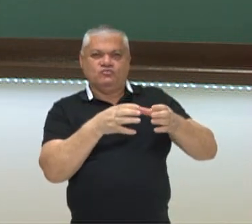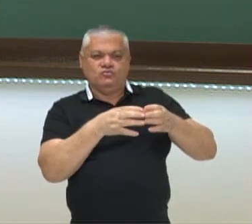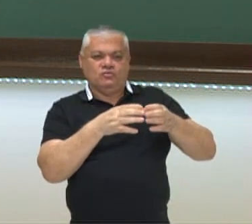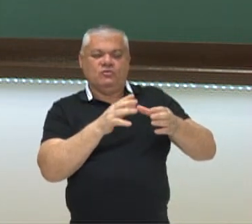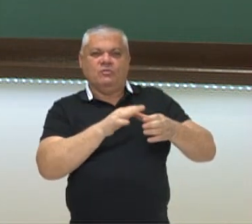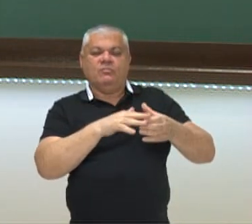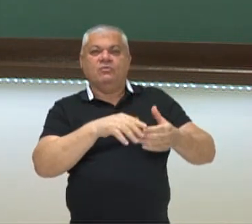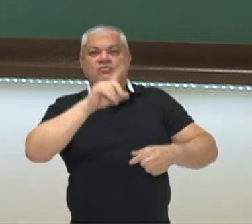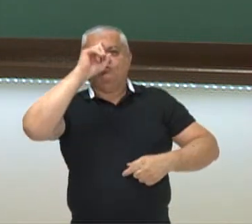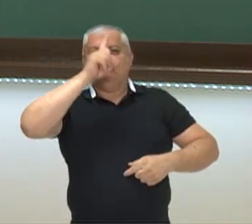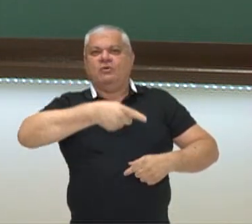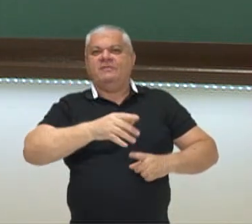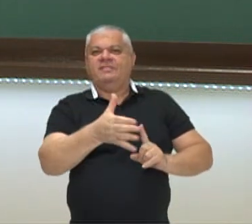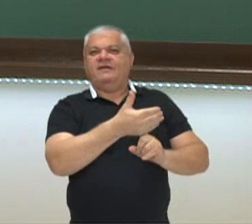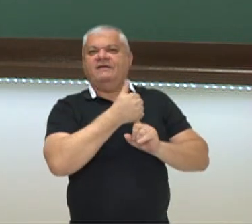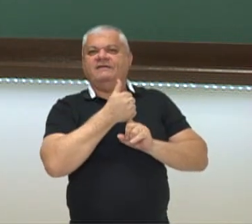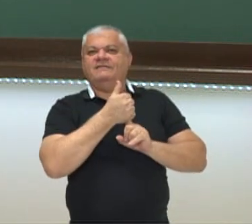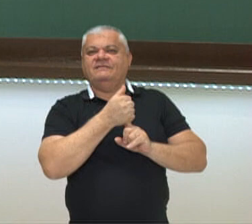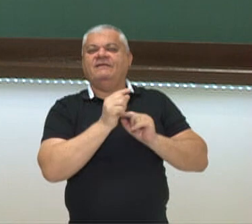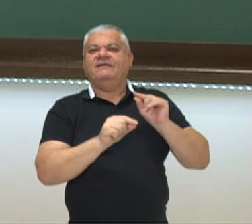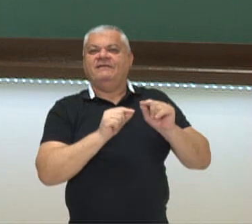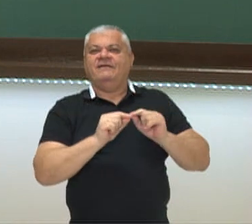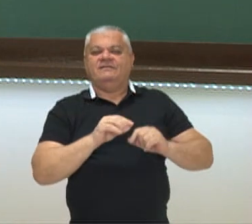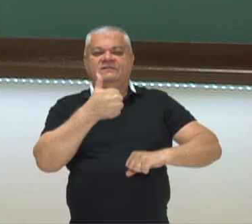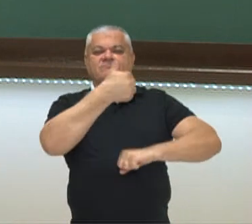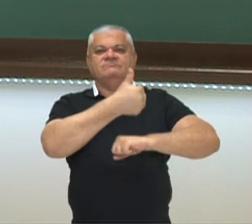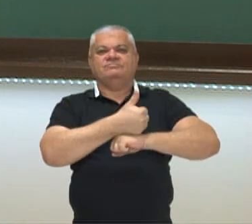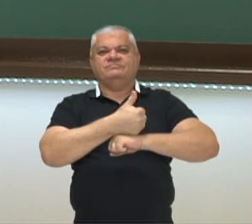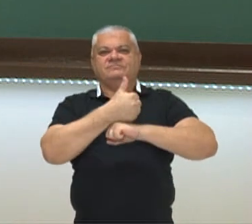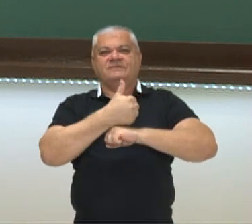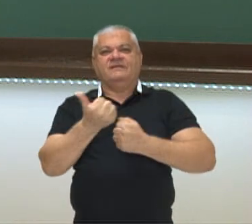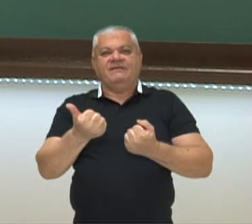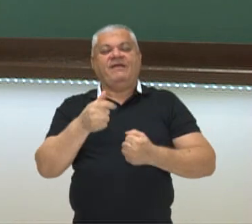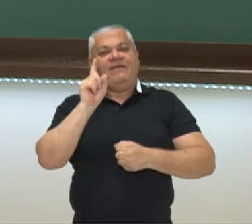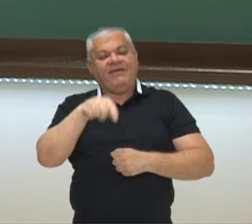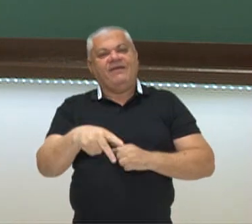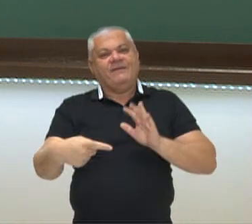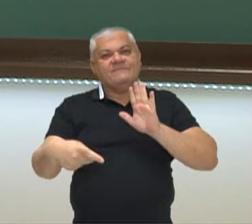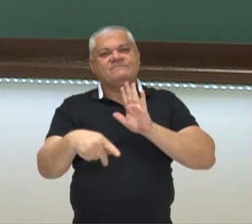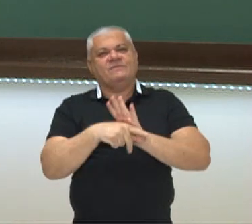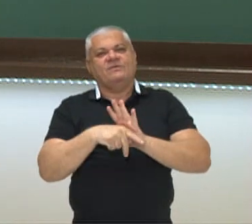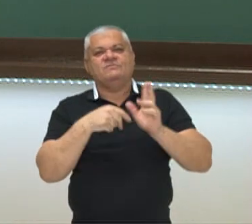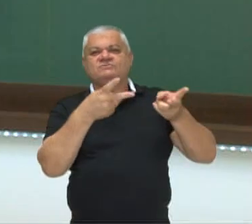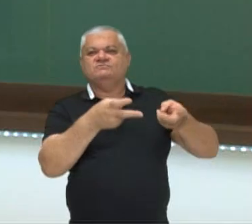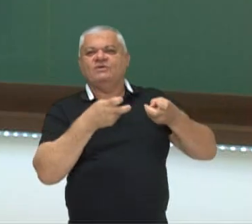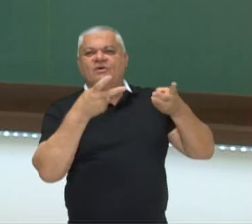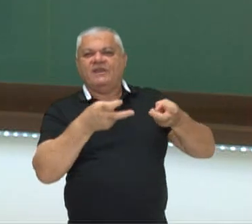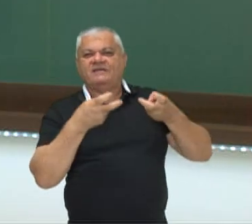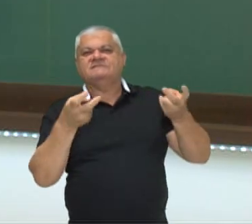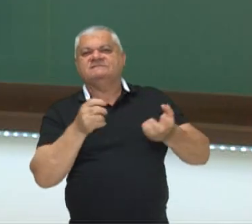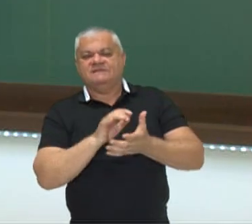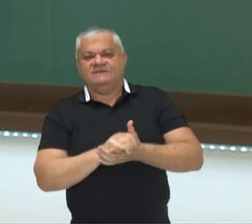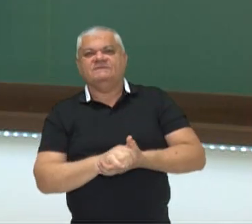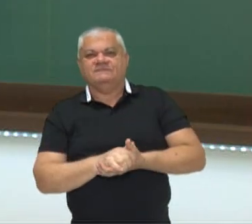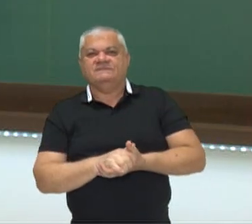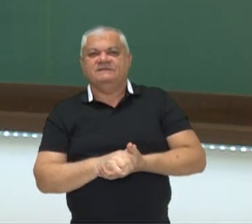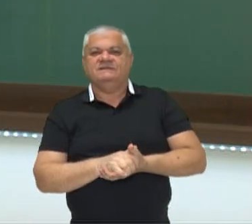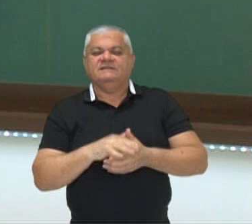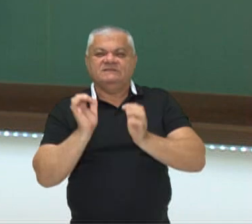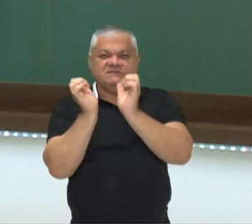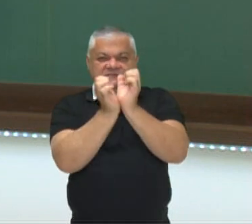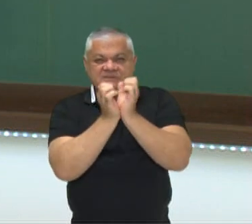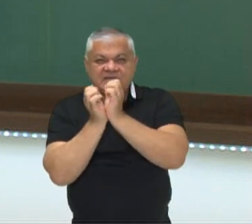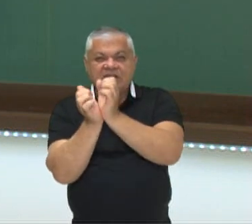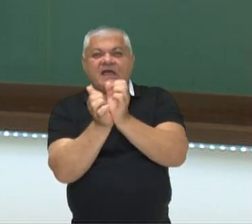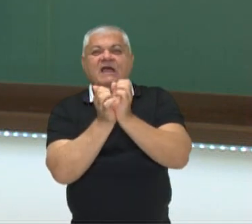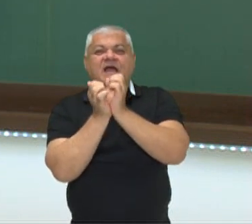interno. Então, era como se fosse, né, um grande mapa de exploração, um grande mapa de